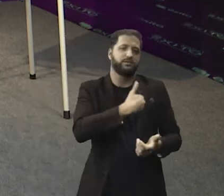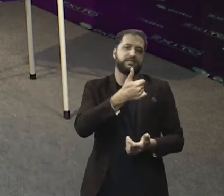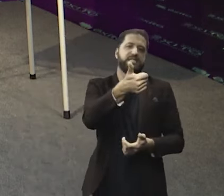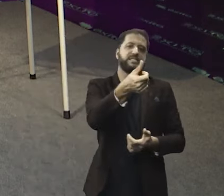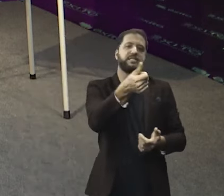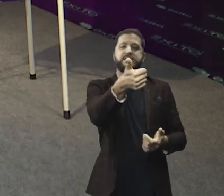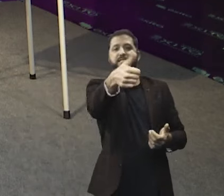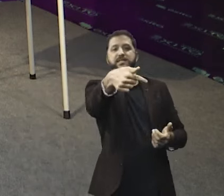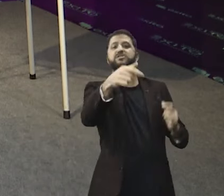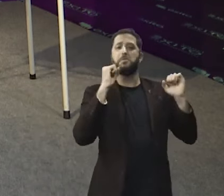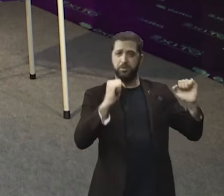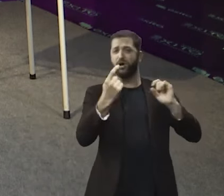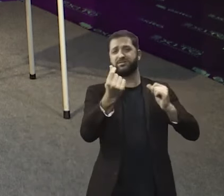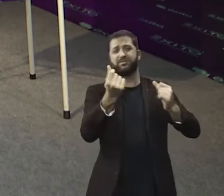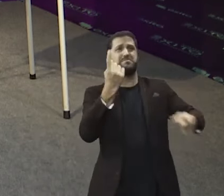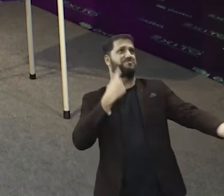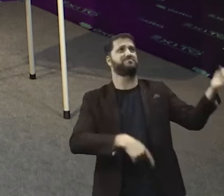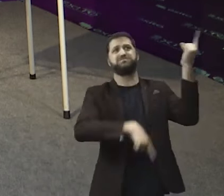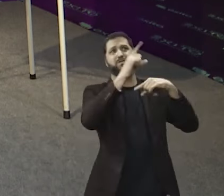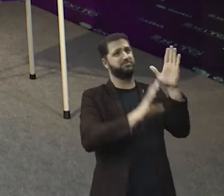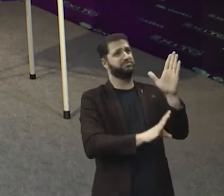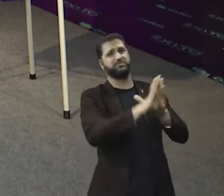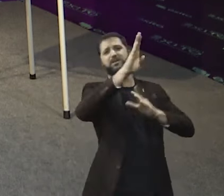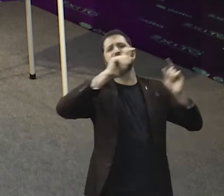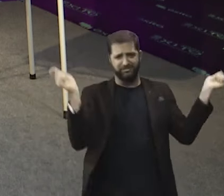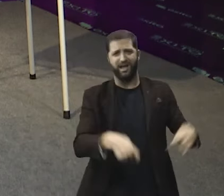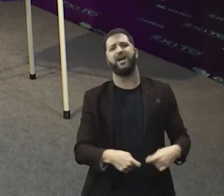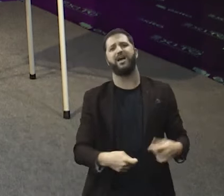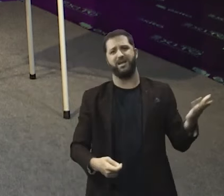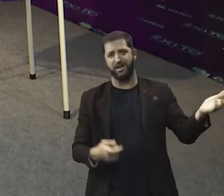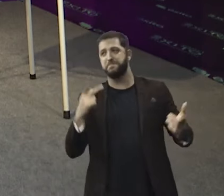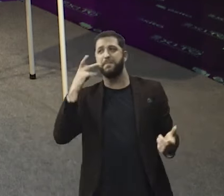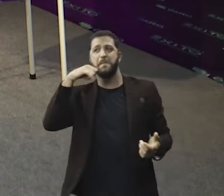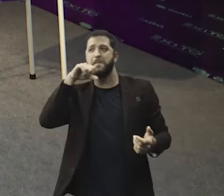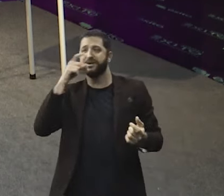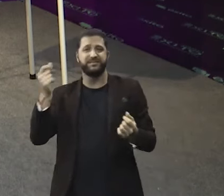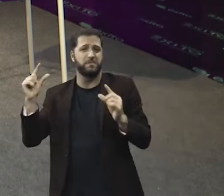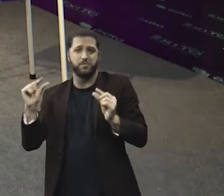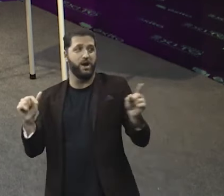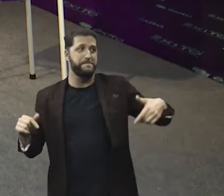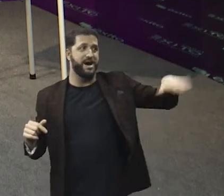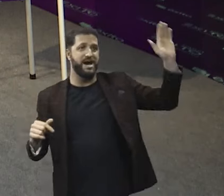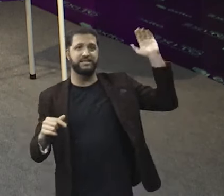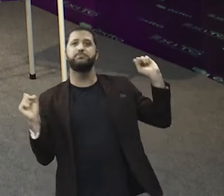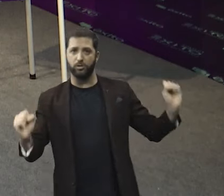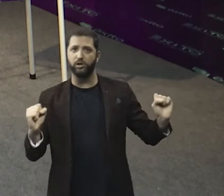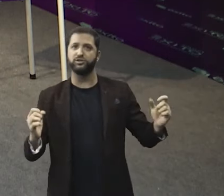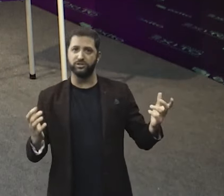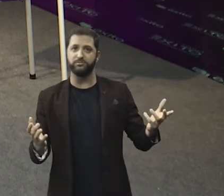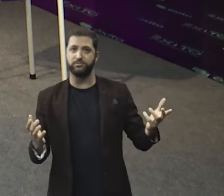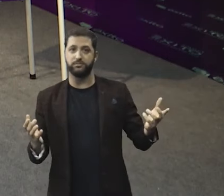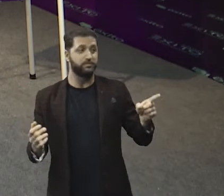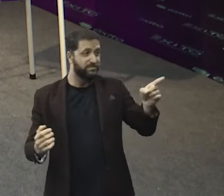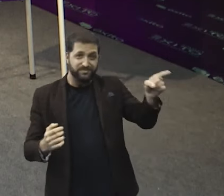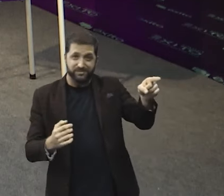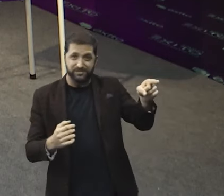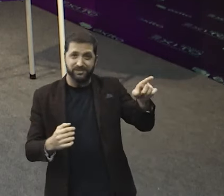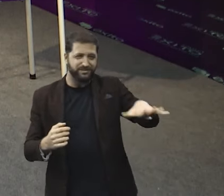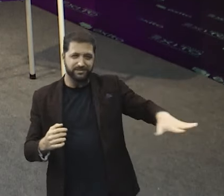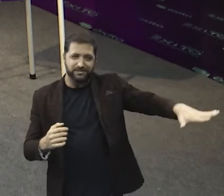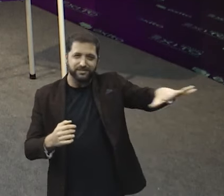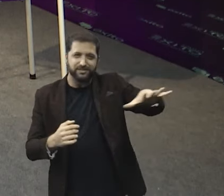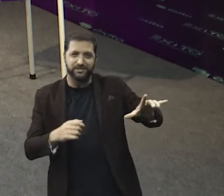possibilidade de ganhar muito muito mais que o seu pai e essa realidade do metaverso é uma realidade nova então se você